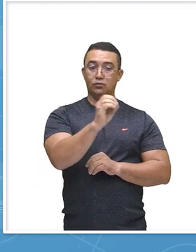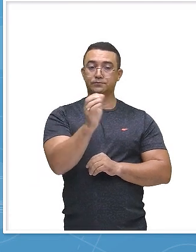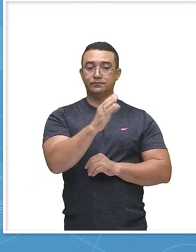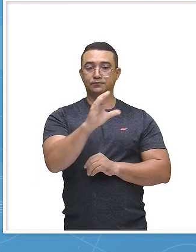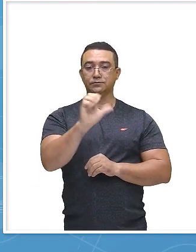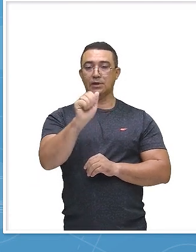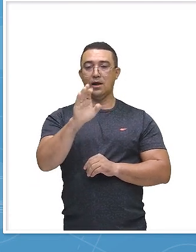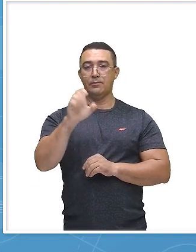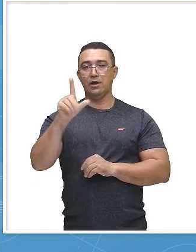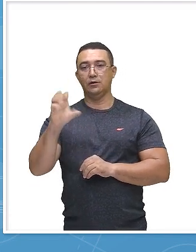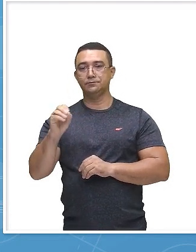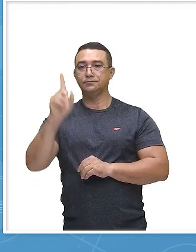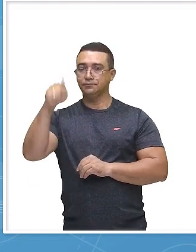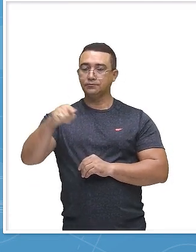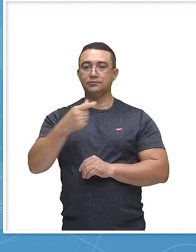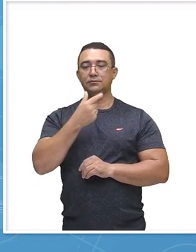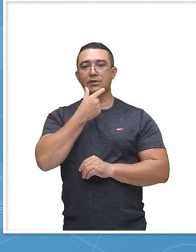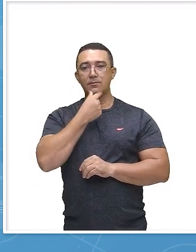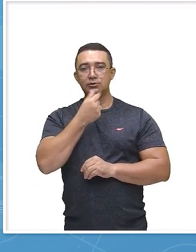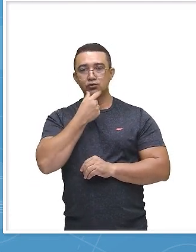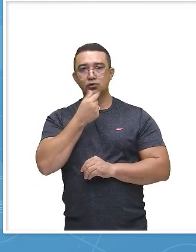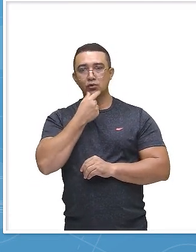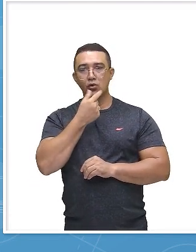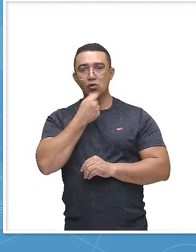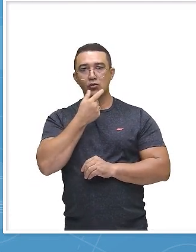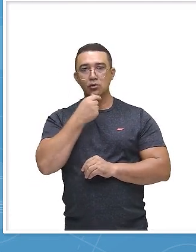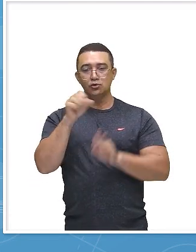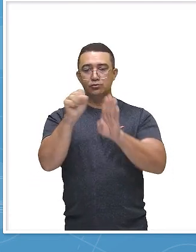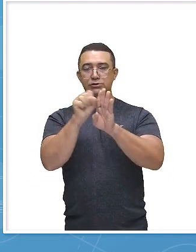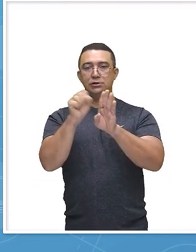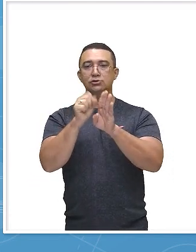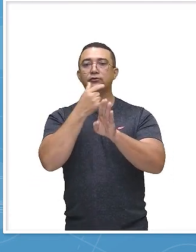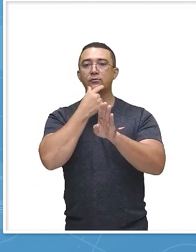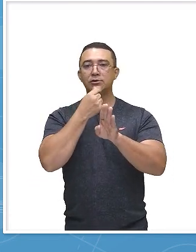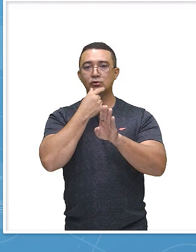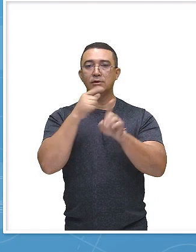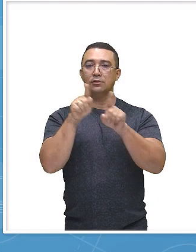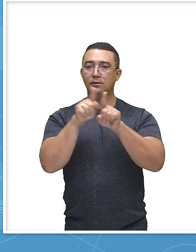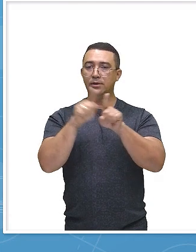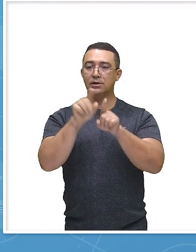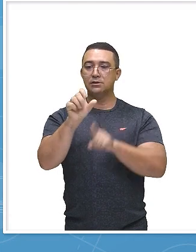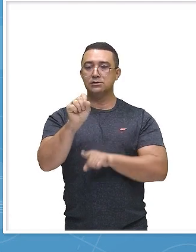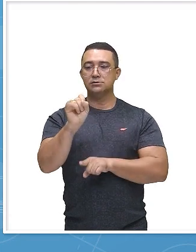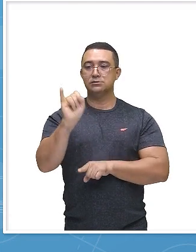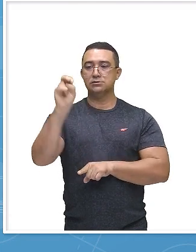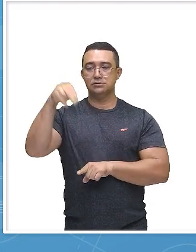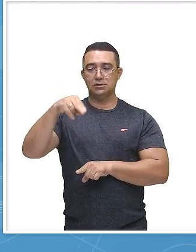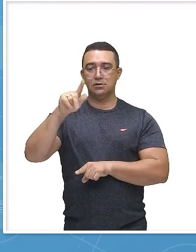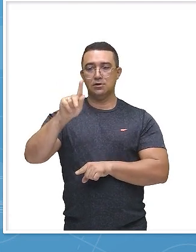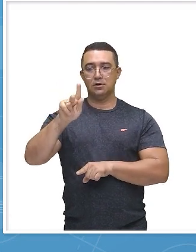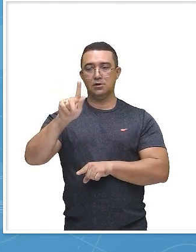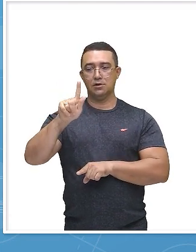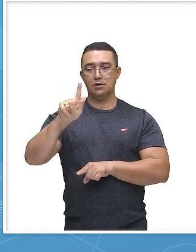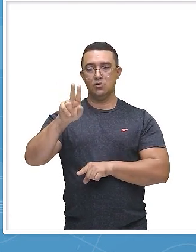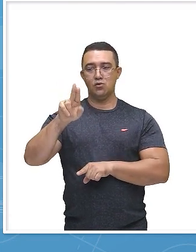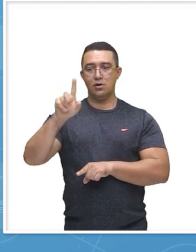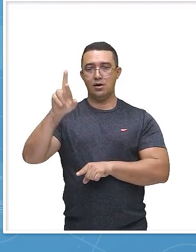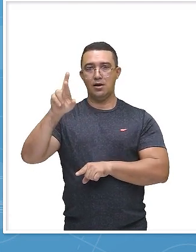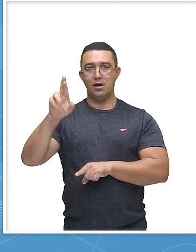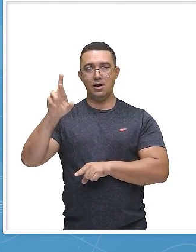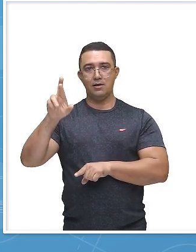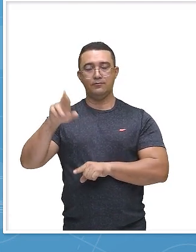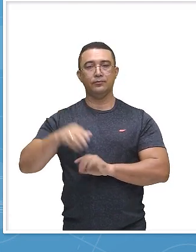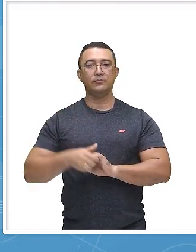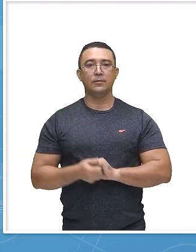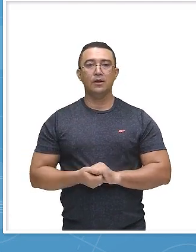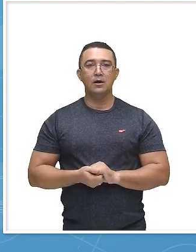substantivo masculino e singular, porque eu tenho o artigo definido aí. A cabeleira, eu já sei que está antecedido pelo